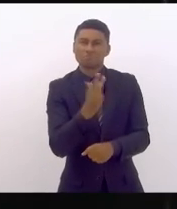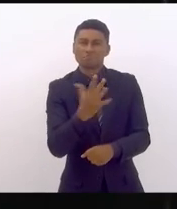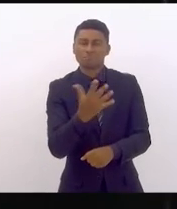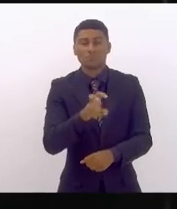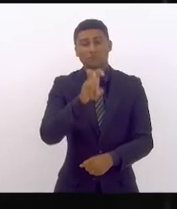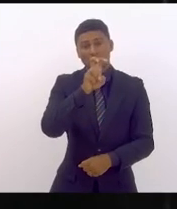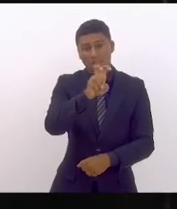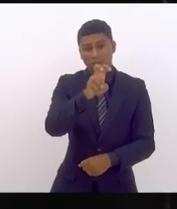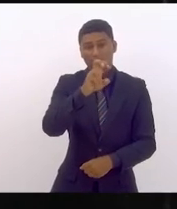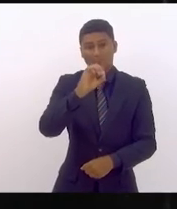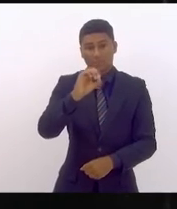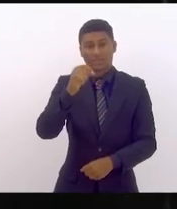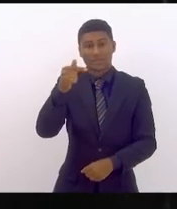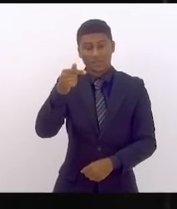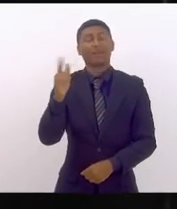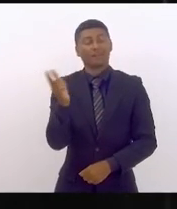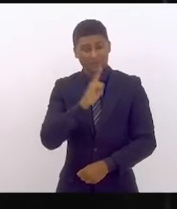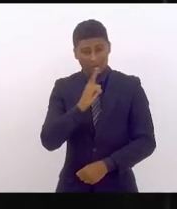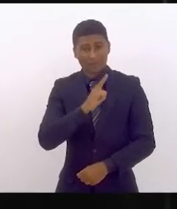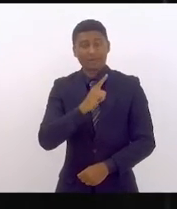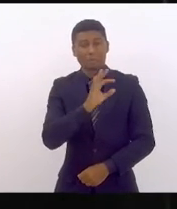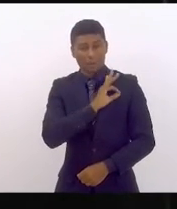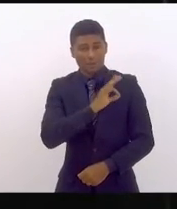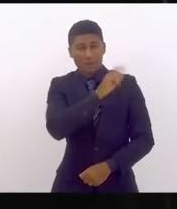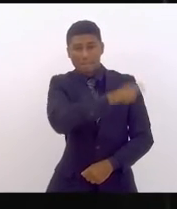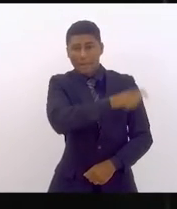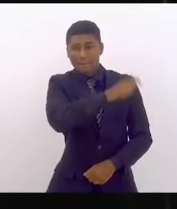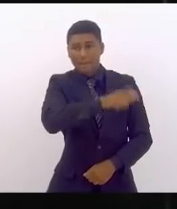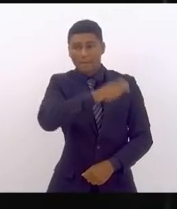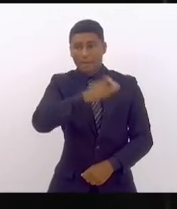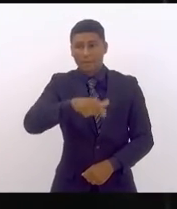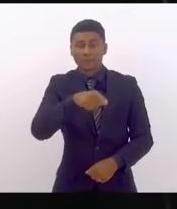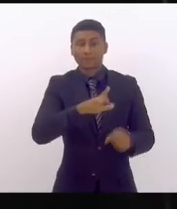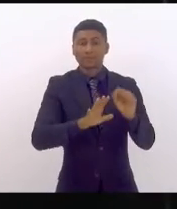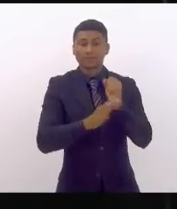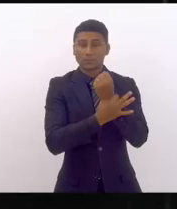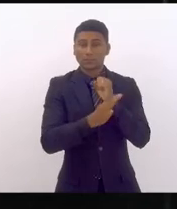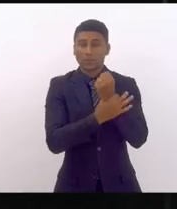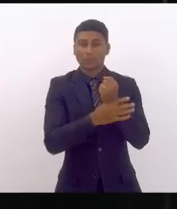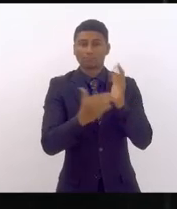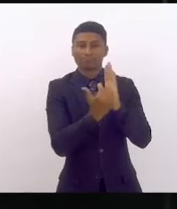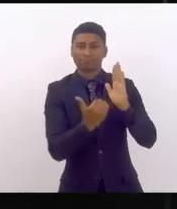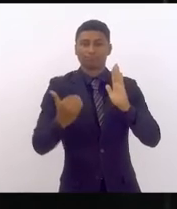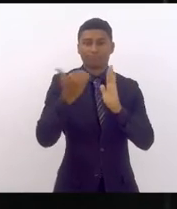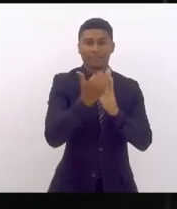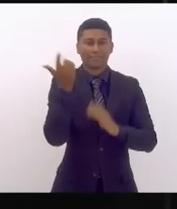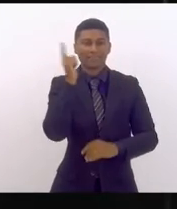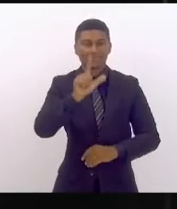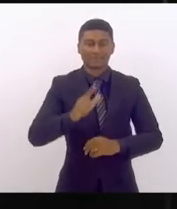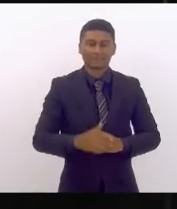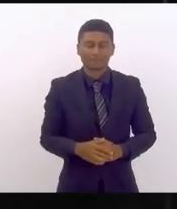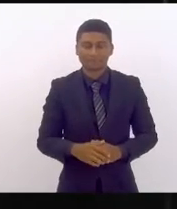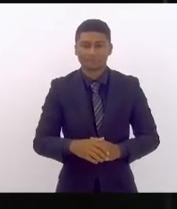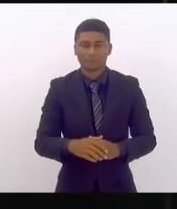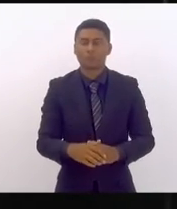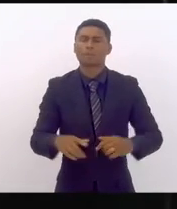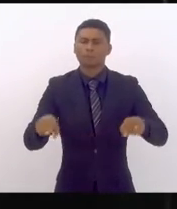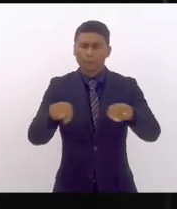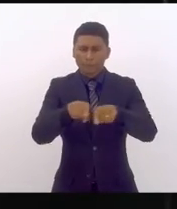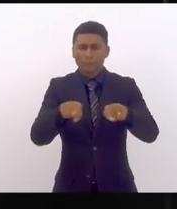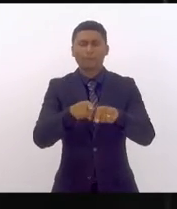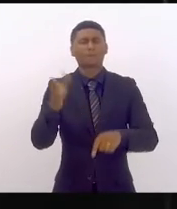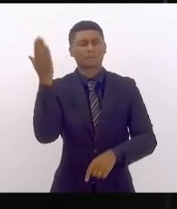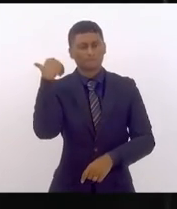507 policiais Teve um aumento na segurança pública também a época conseguimos levar